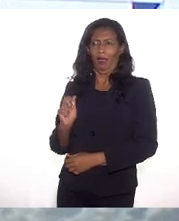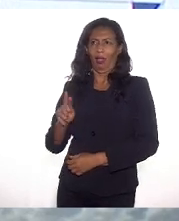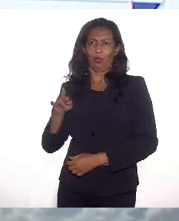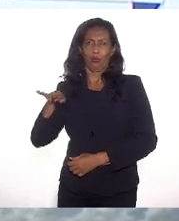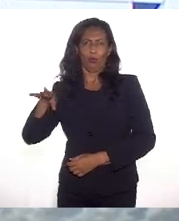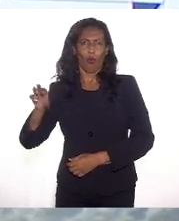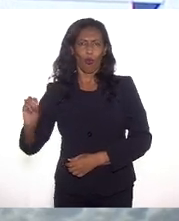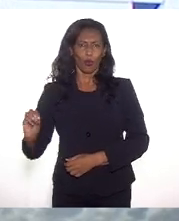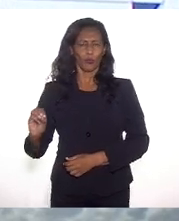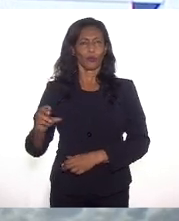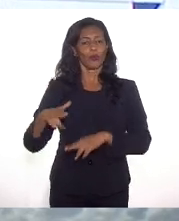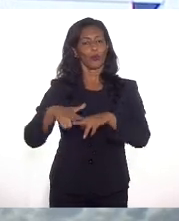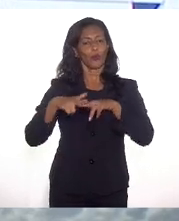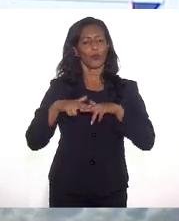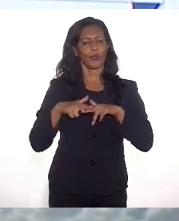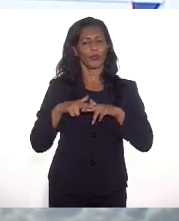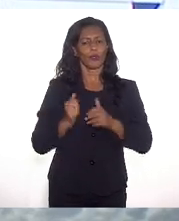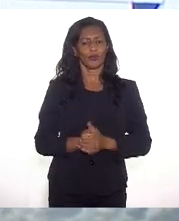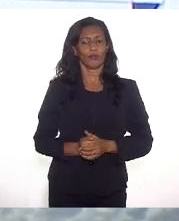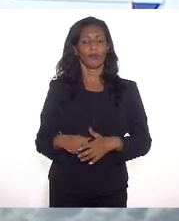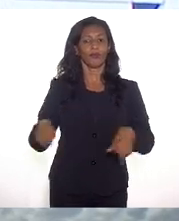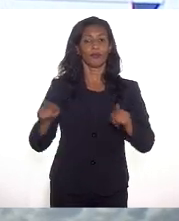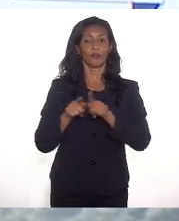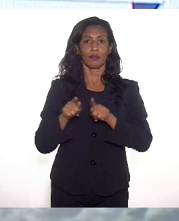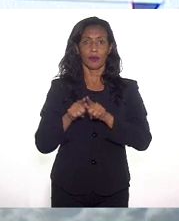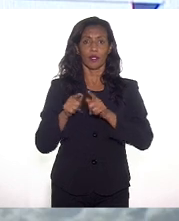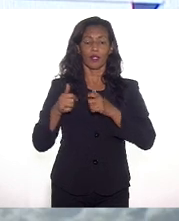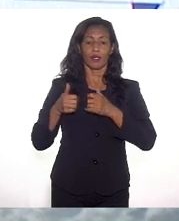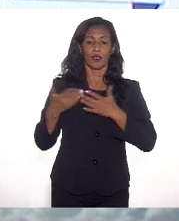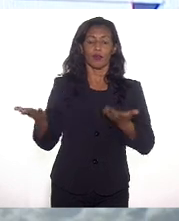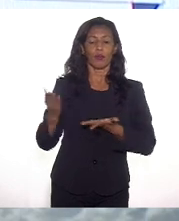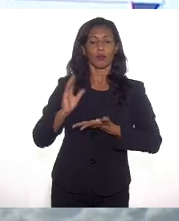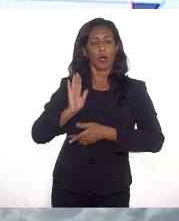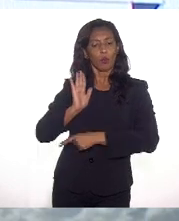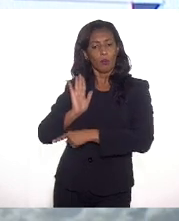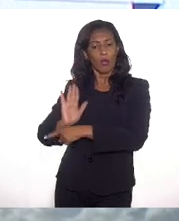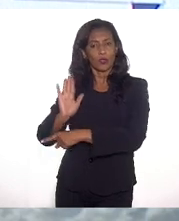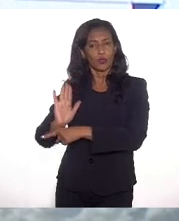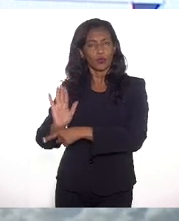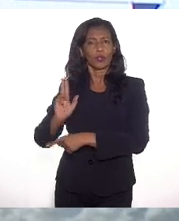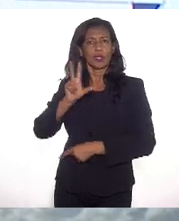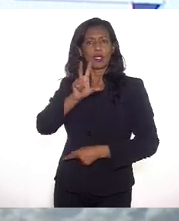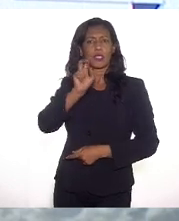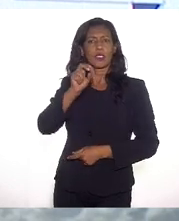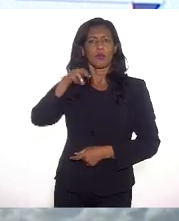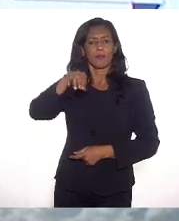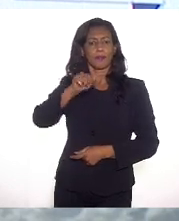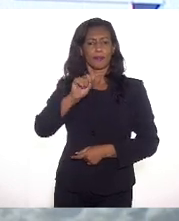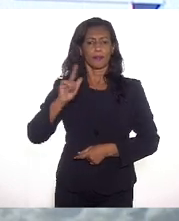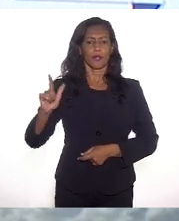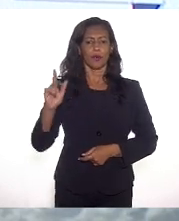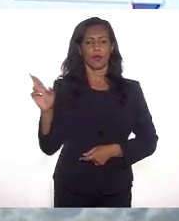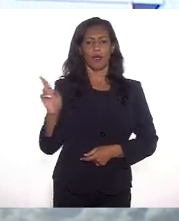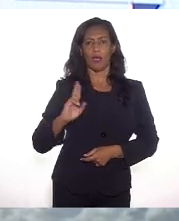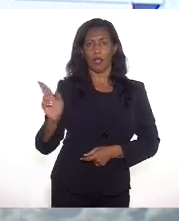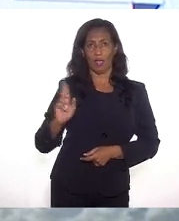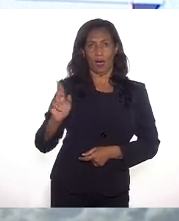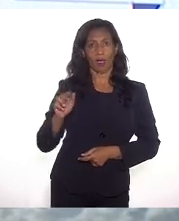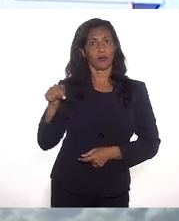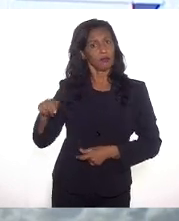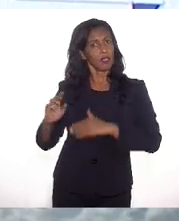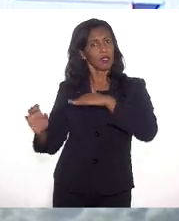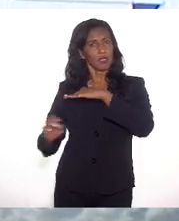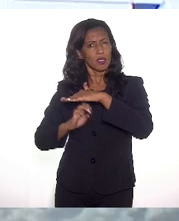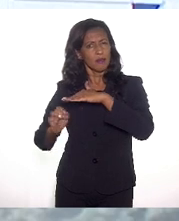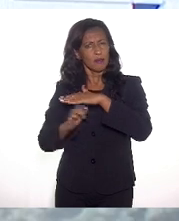E, por isso, também daremos um financiamento de até R$ 50 mil para aqueles